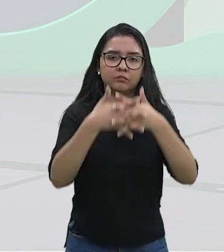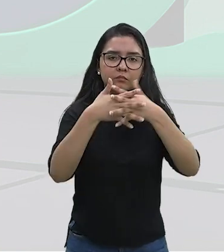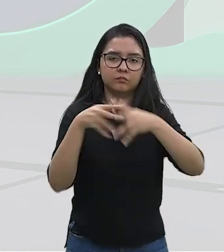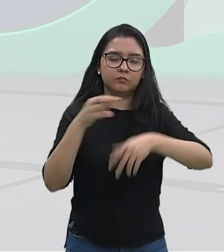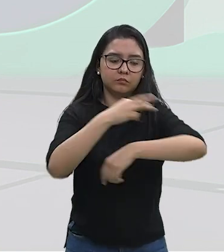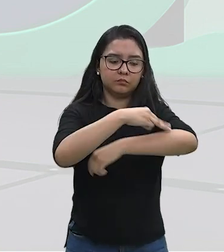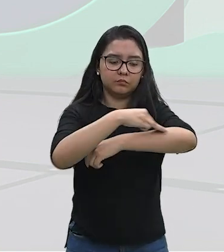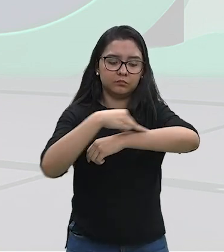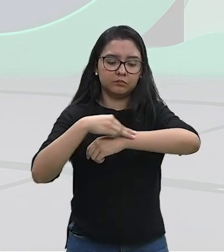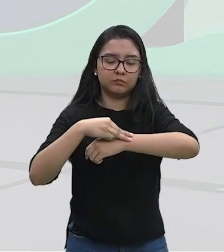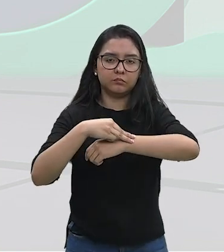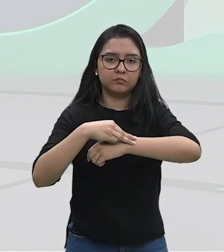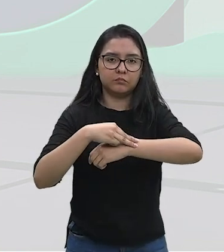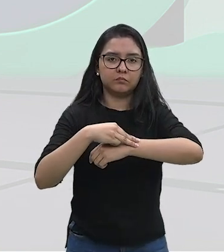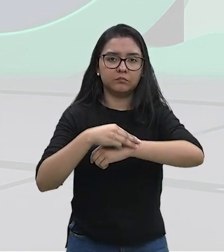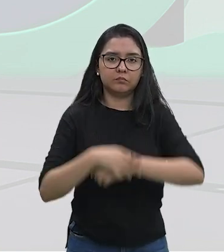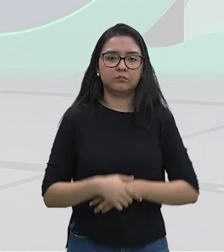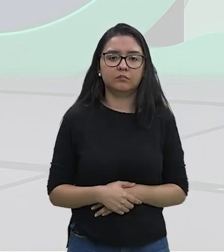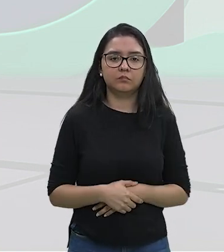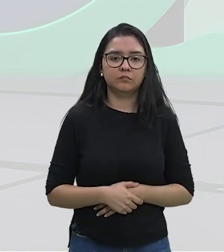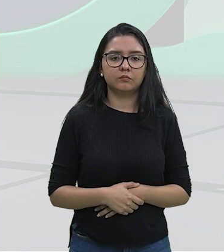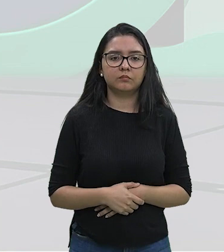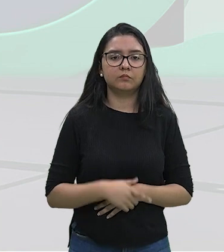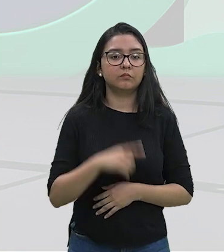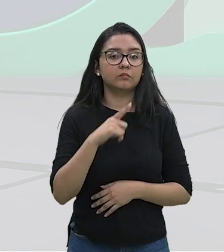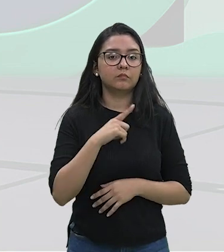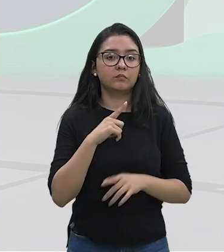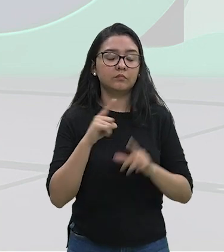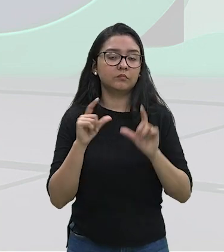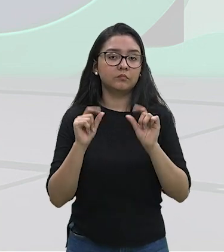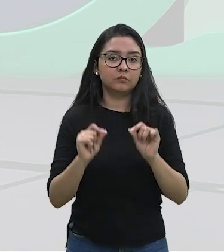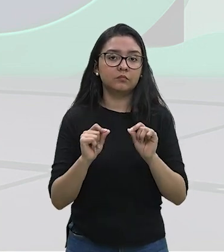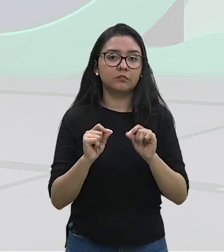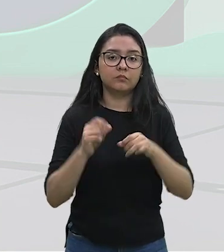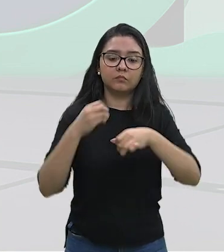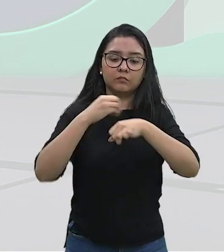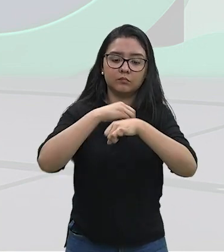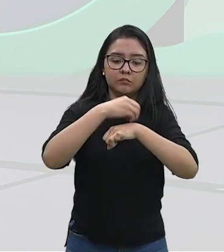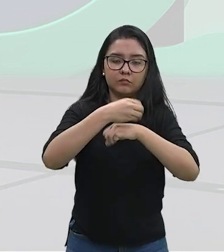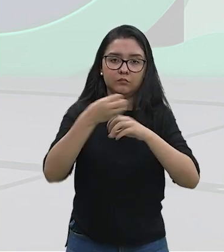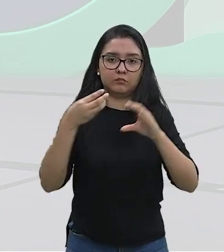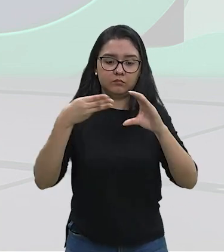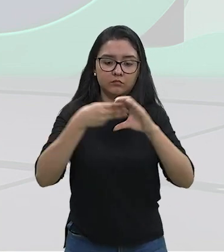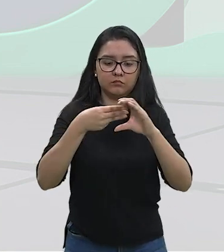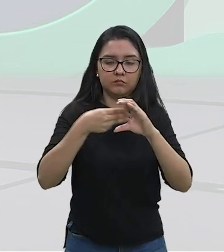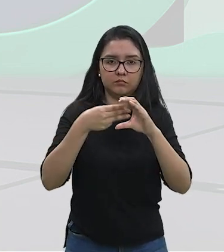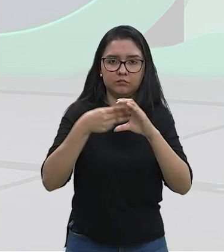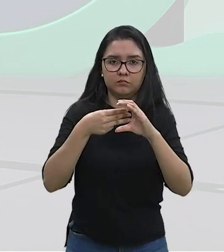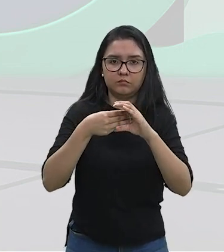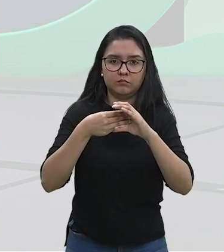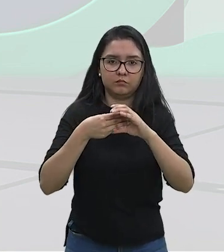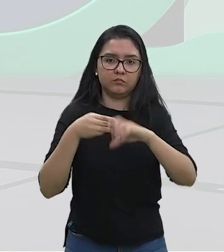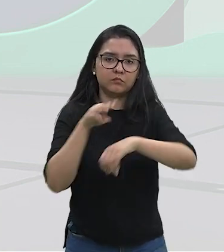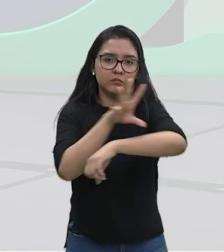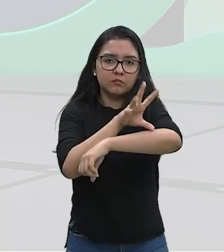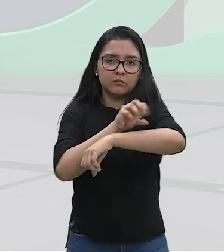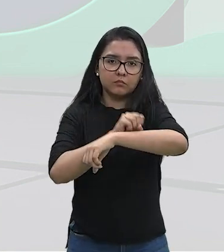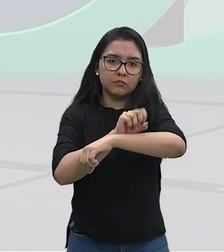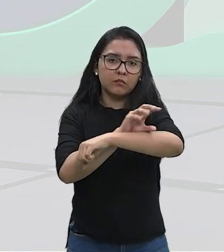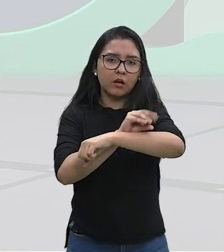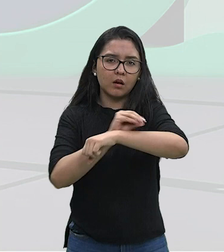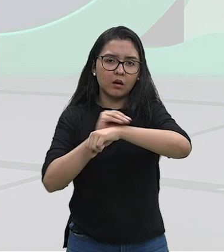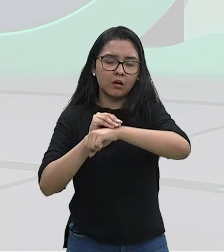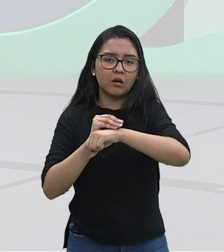muscular. O nosso tecido muscular ele é formado por células alongadas e especializadas em contração, porque eles vão possuir